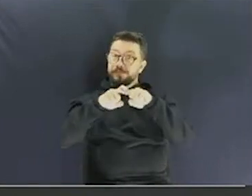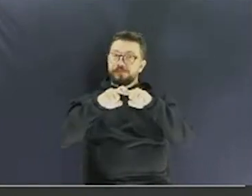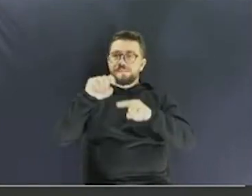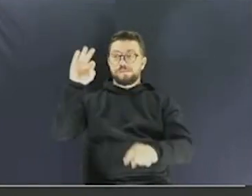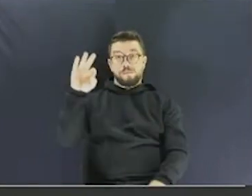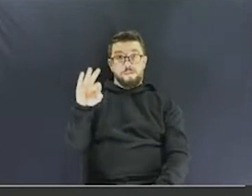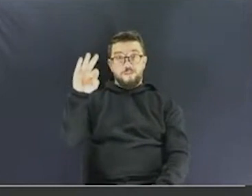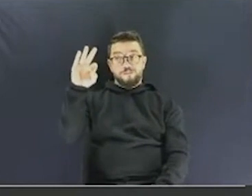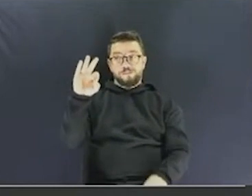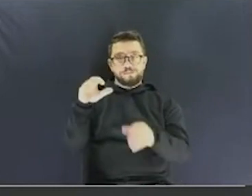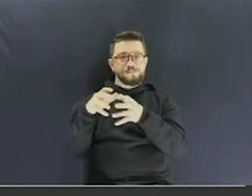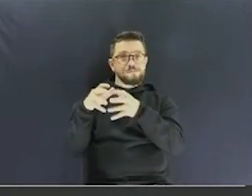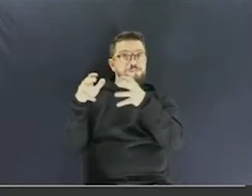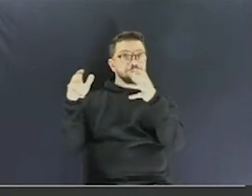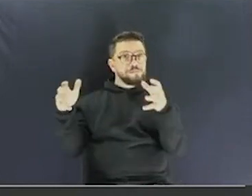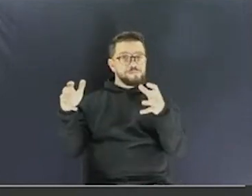número de construções, né?